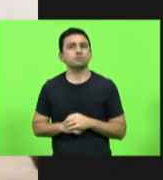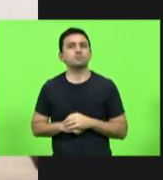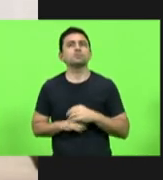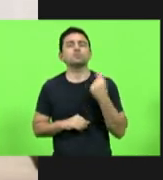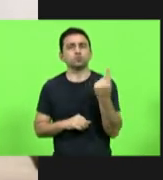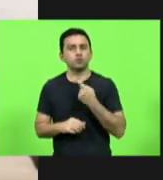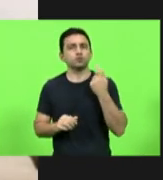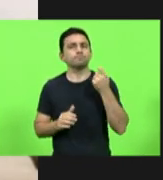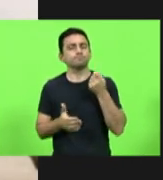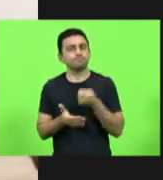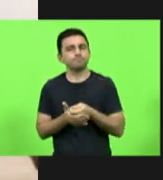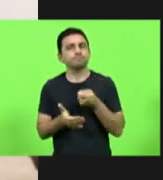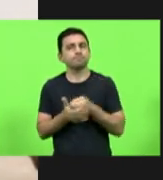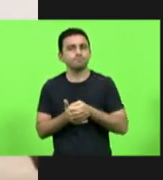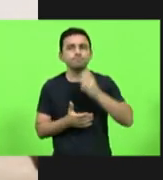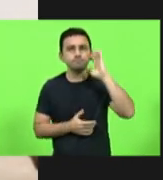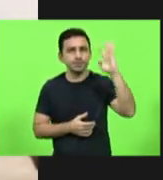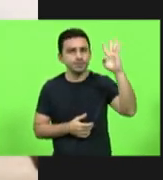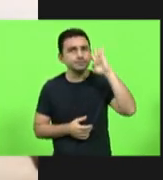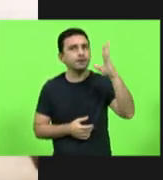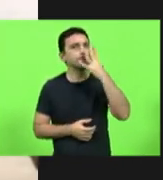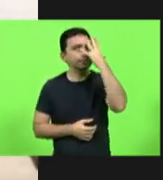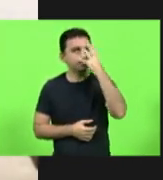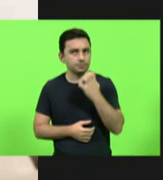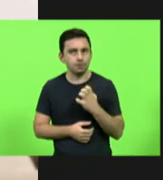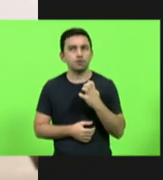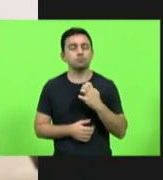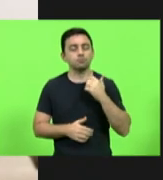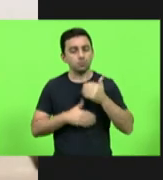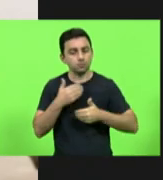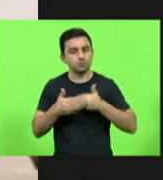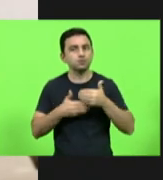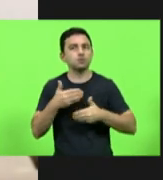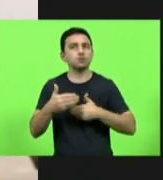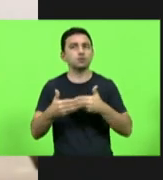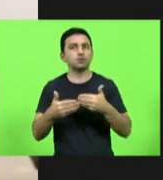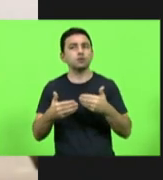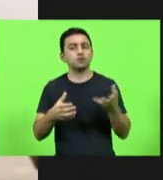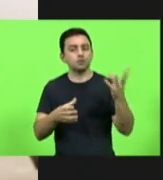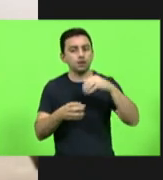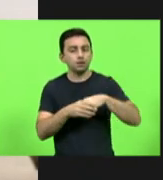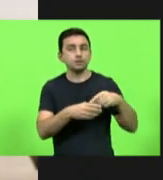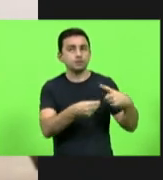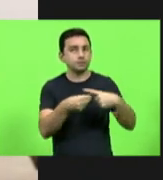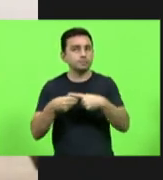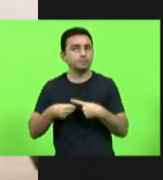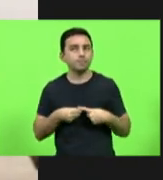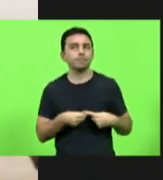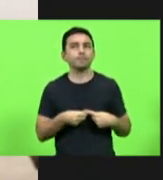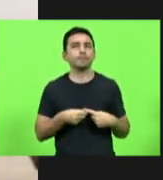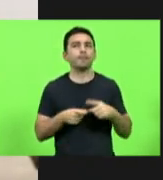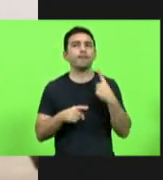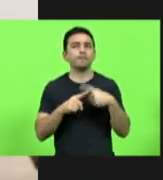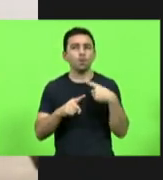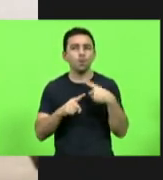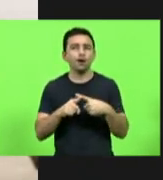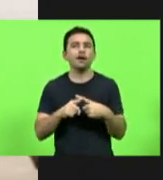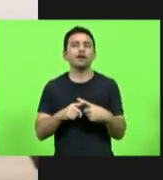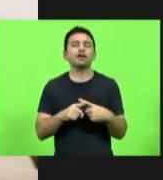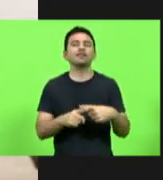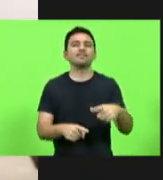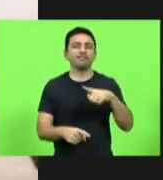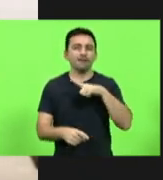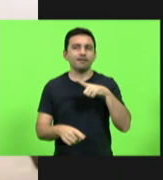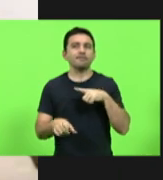deva, sim, pensar com muita seriedade sobre esse processo para dentro dos municípios, porque isso também tem um